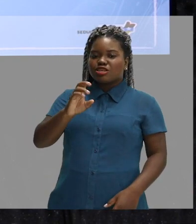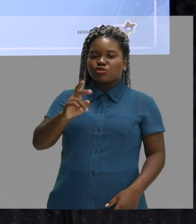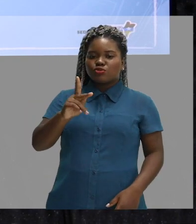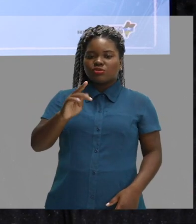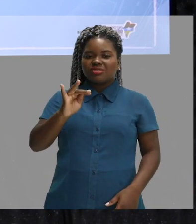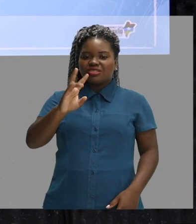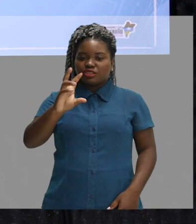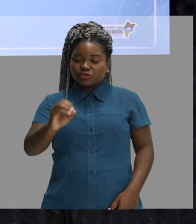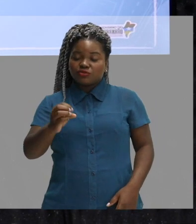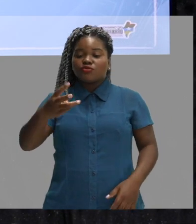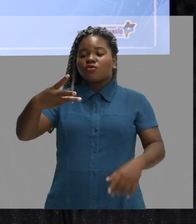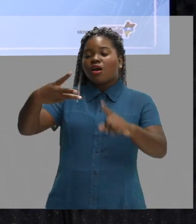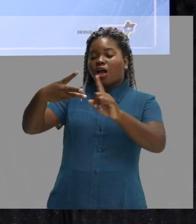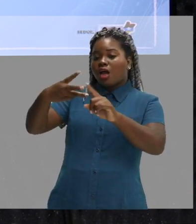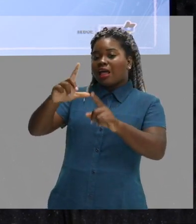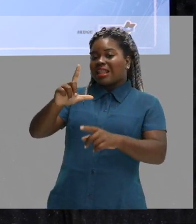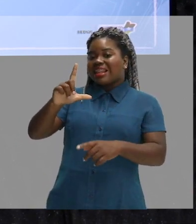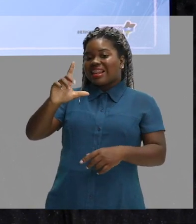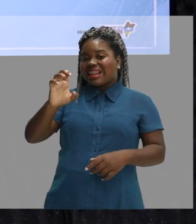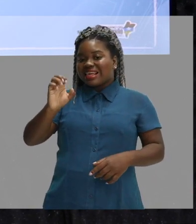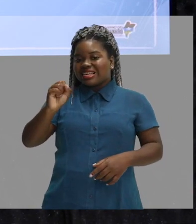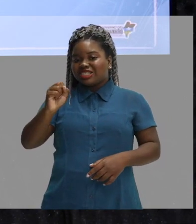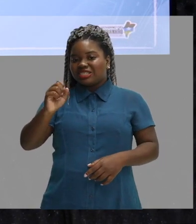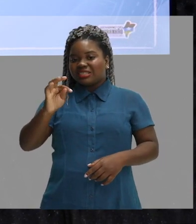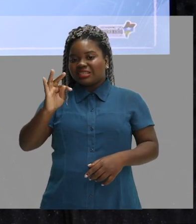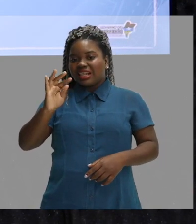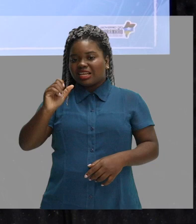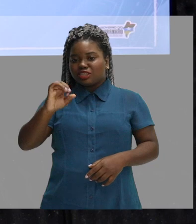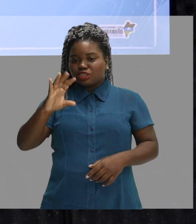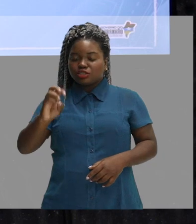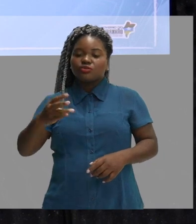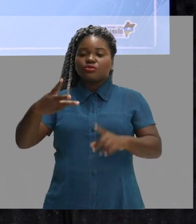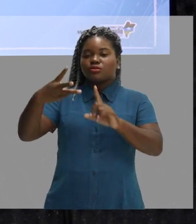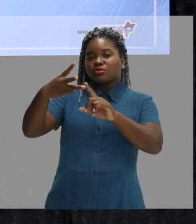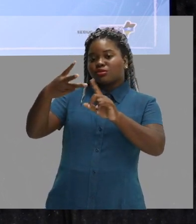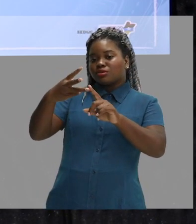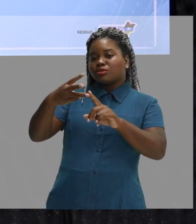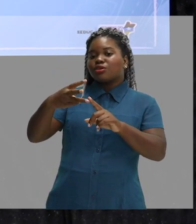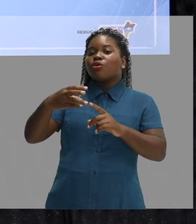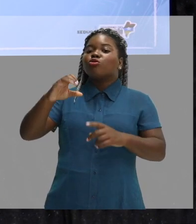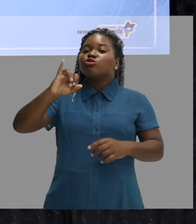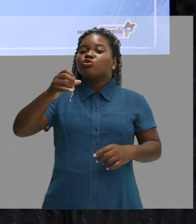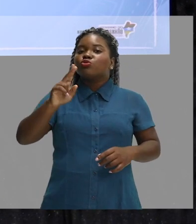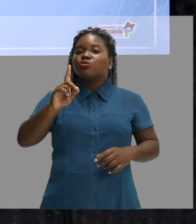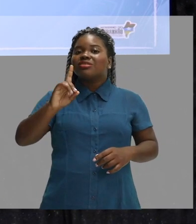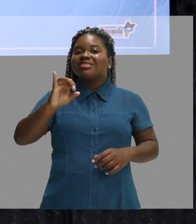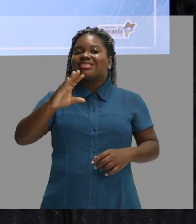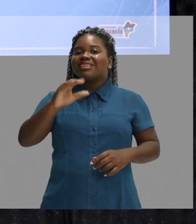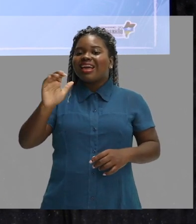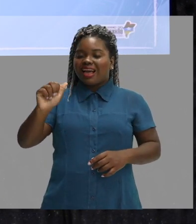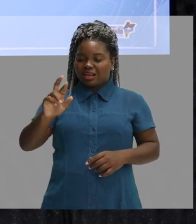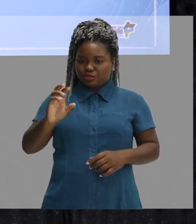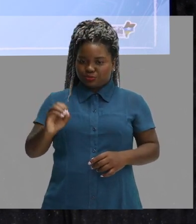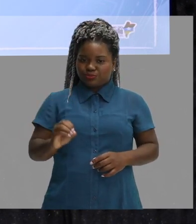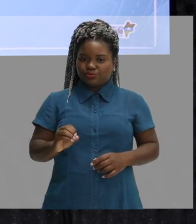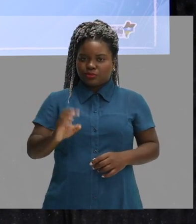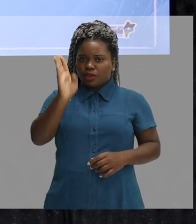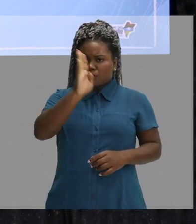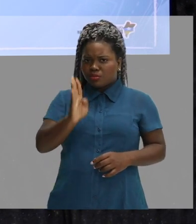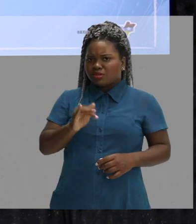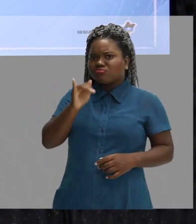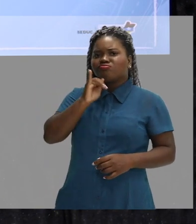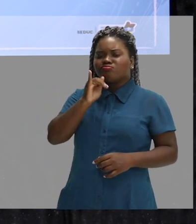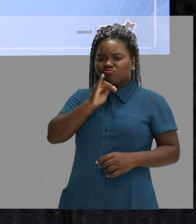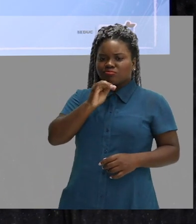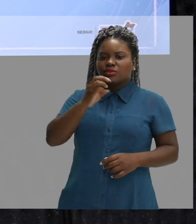o legislativo e o judiciário, certo? Então vamos lá, aqui no Brasil, por exemplo. Aqui no Brasil a gente